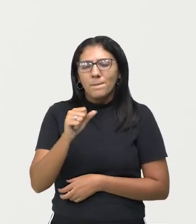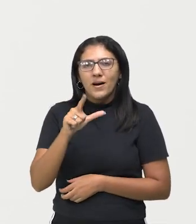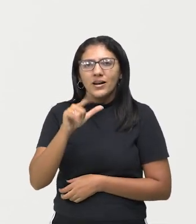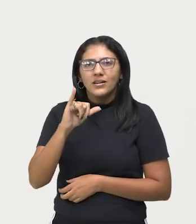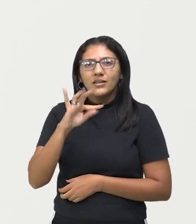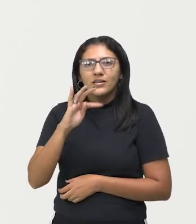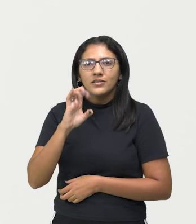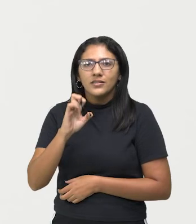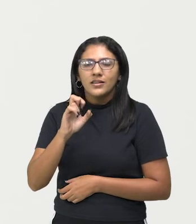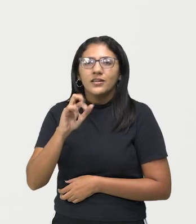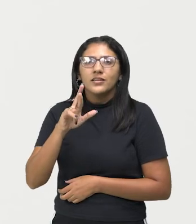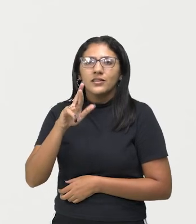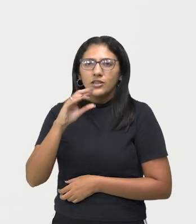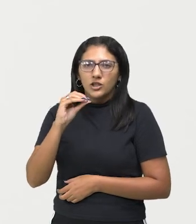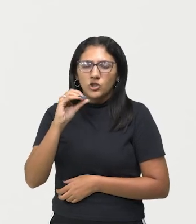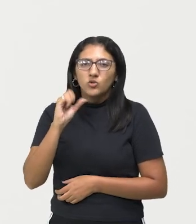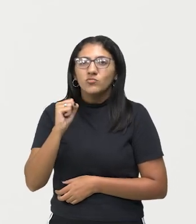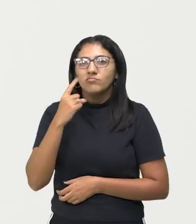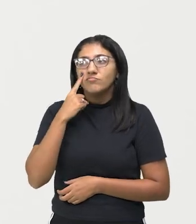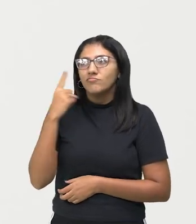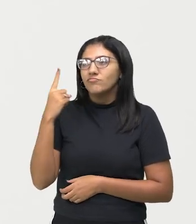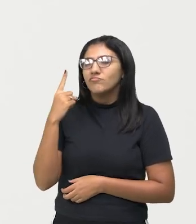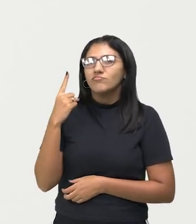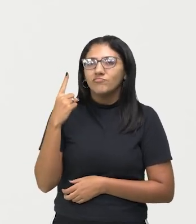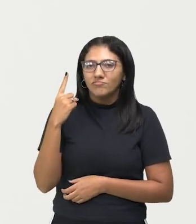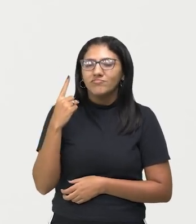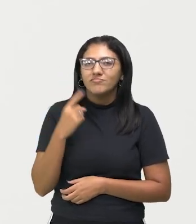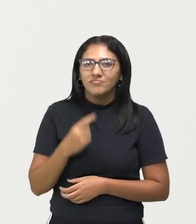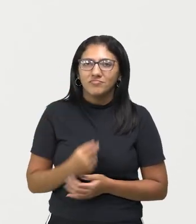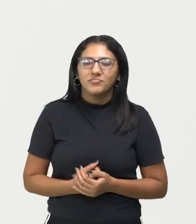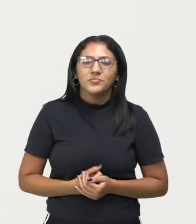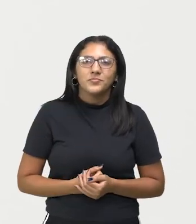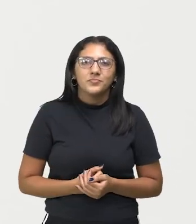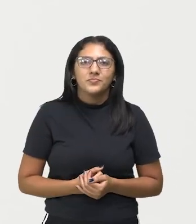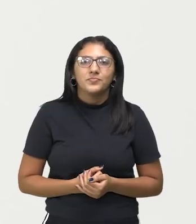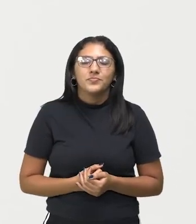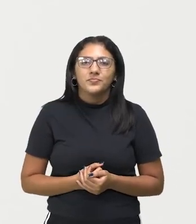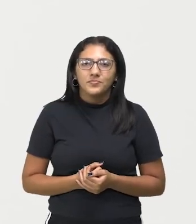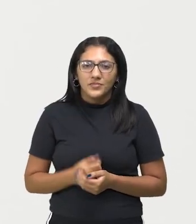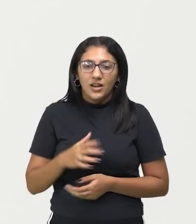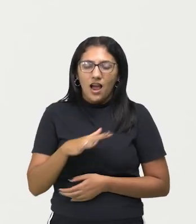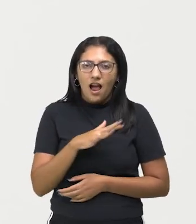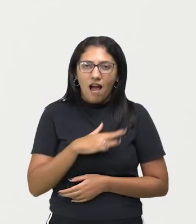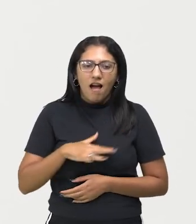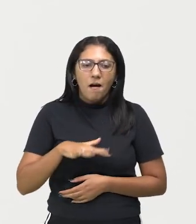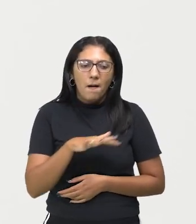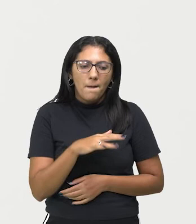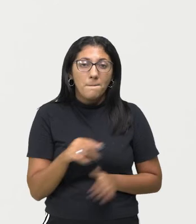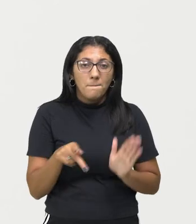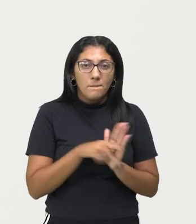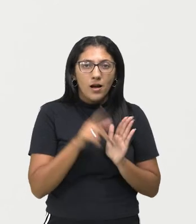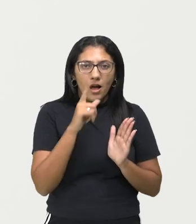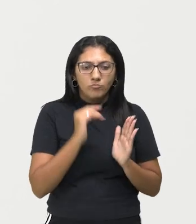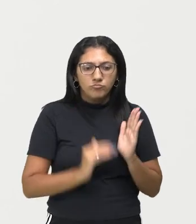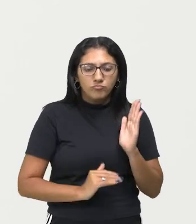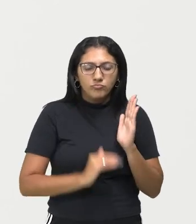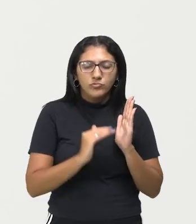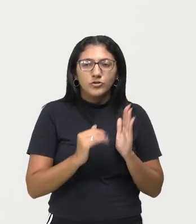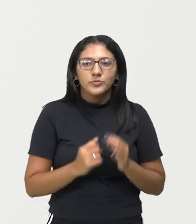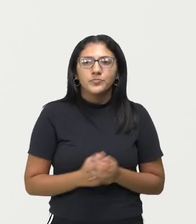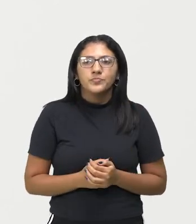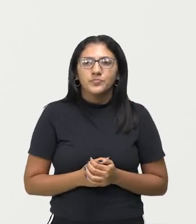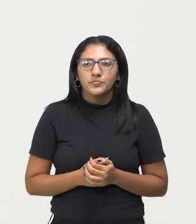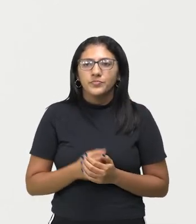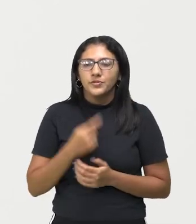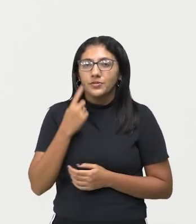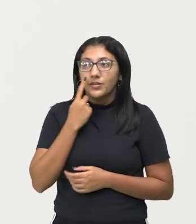né? Porque as árvores agora estão assim, parecendo palitos dentro de um grande lago. Ok? E o gás